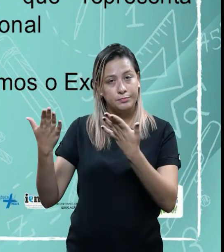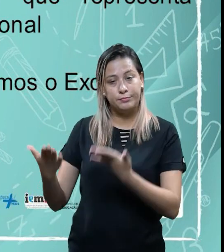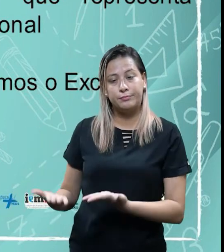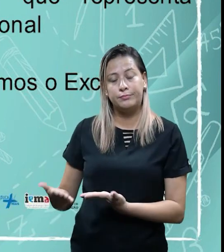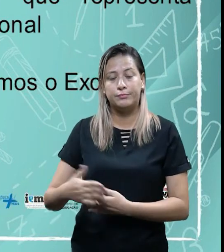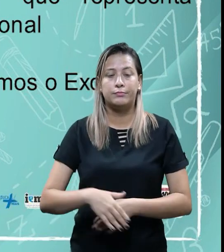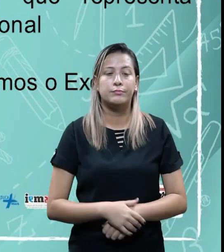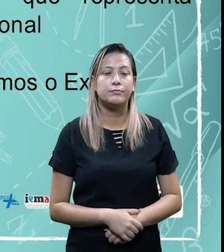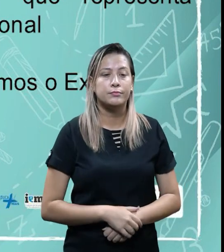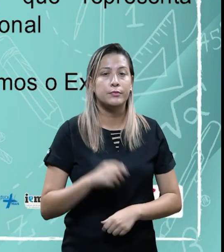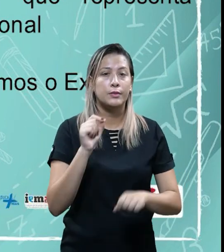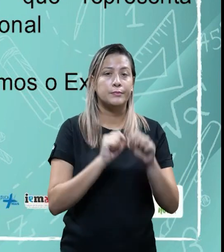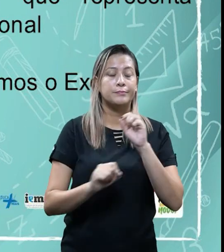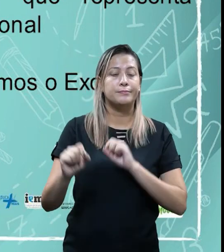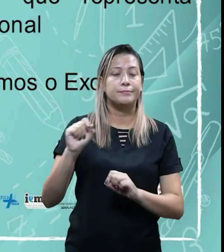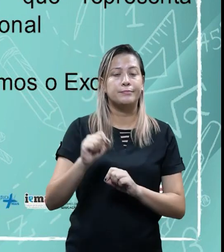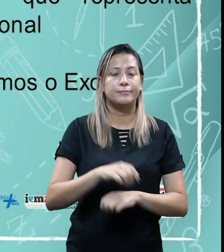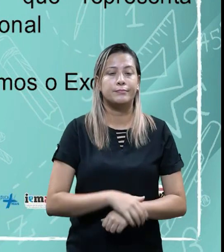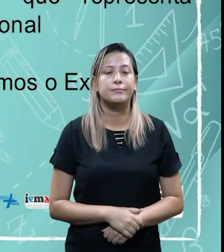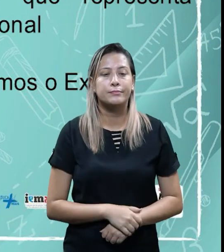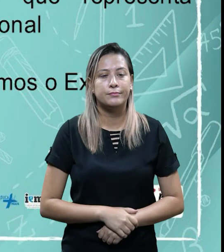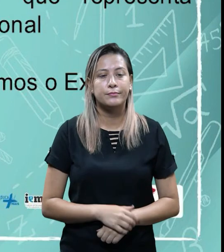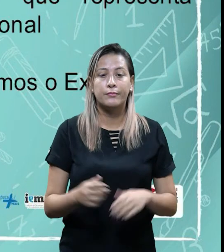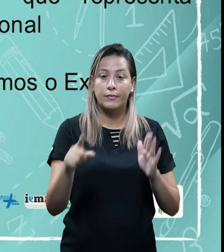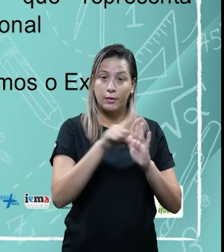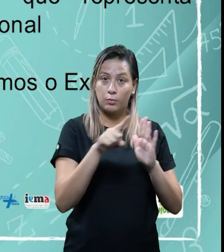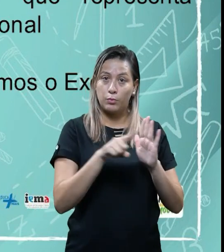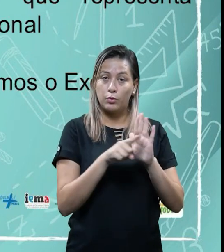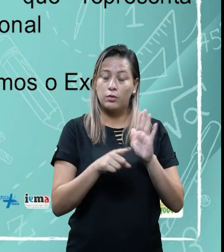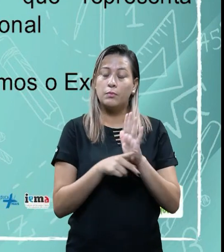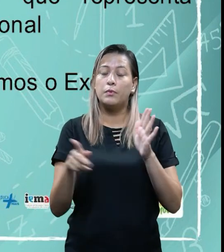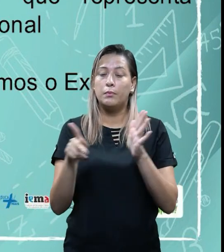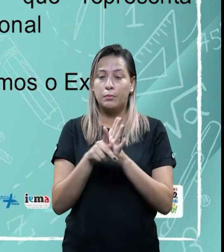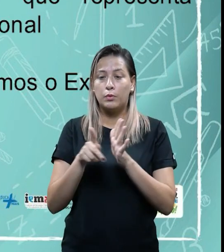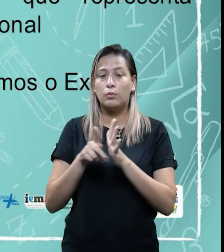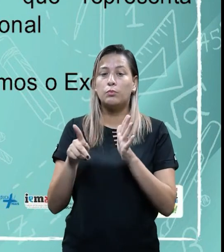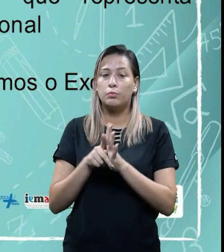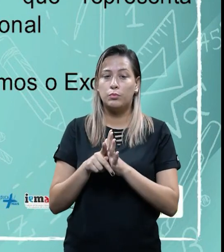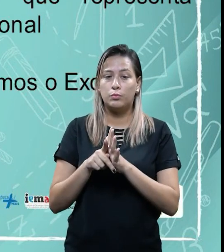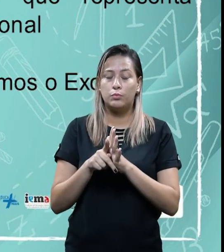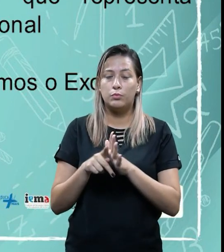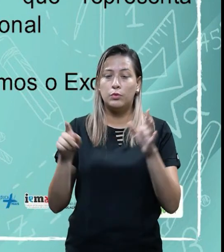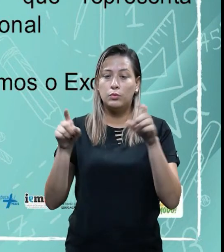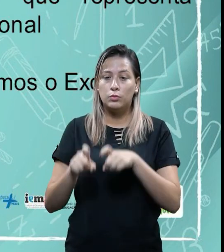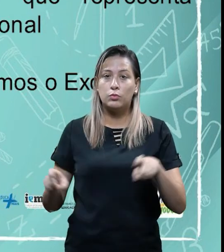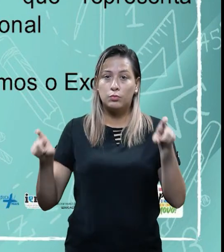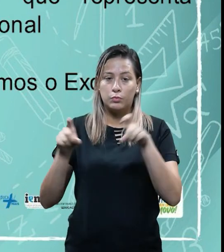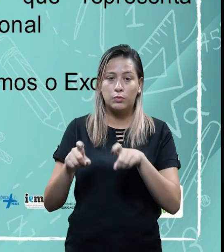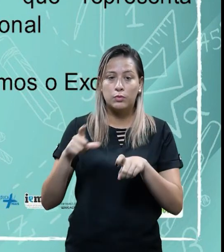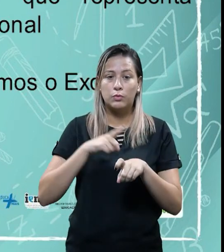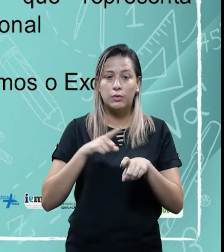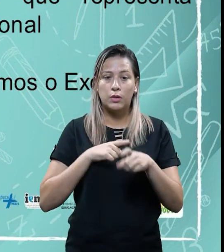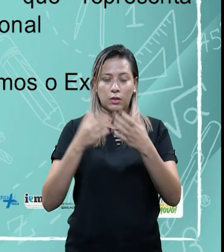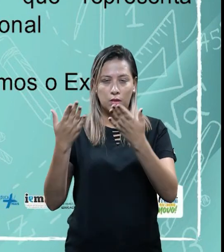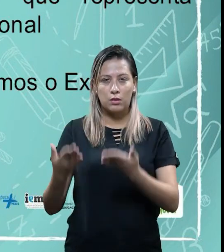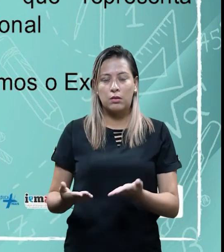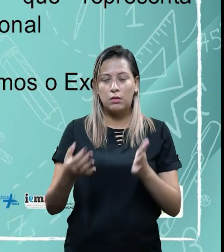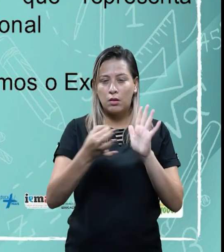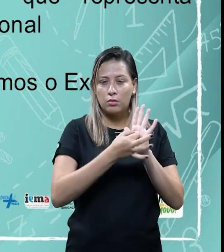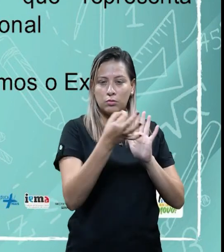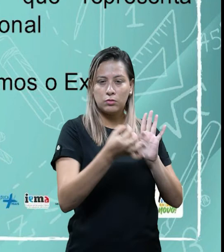aqui na imagem, ela é um programa de computador que representa informações em uma grade de